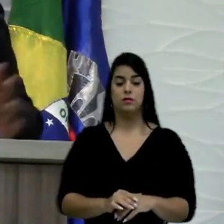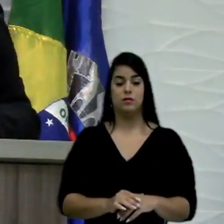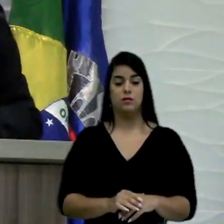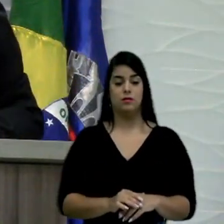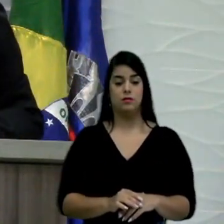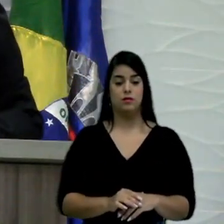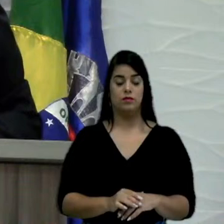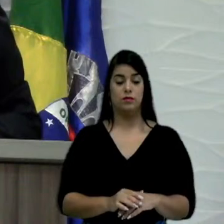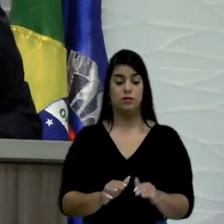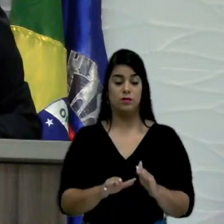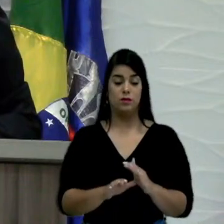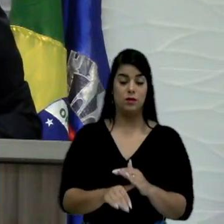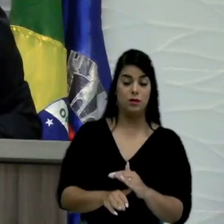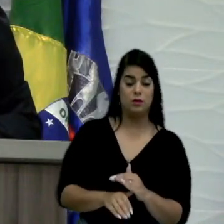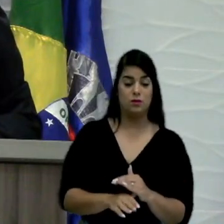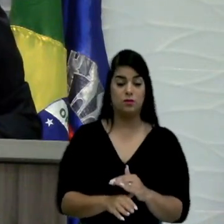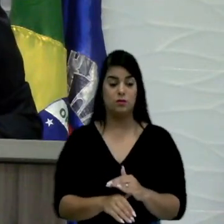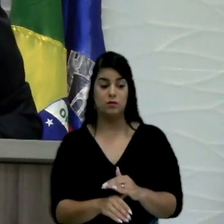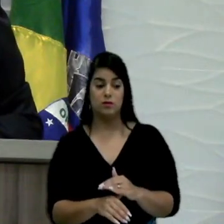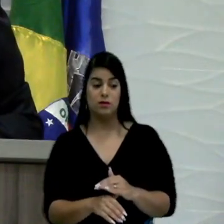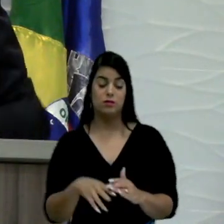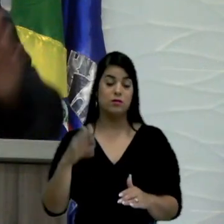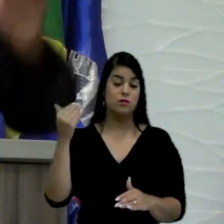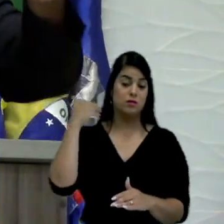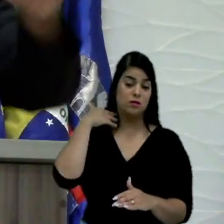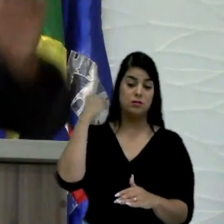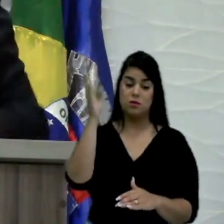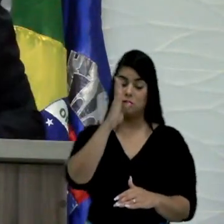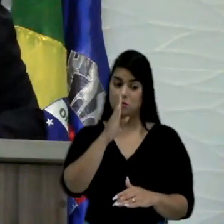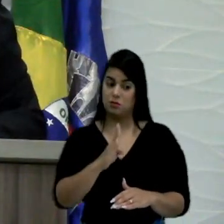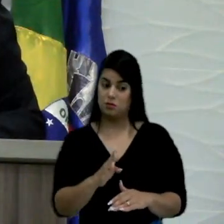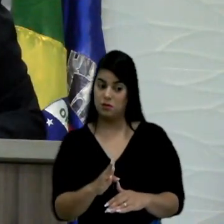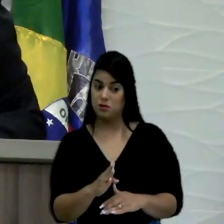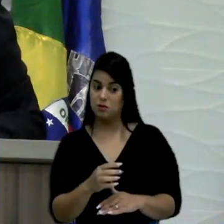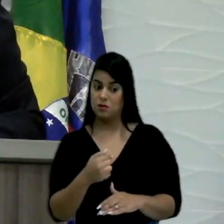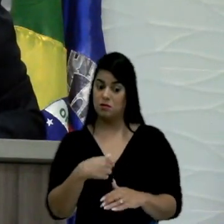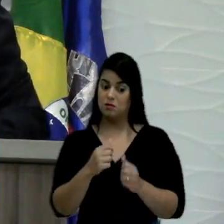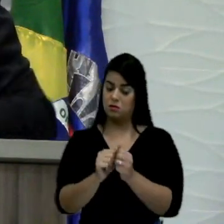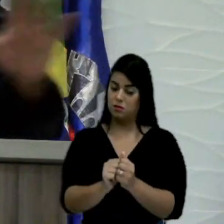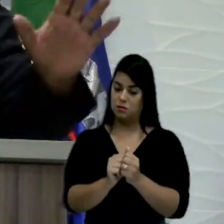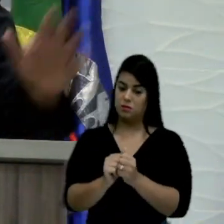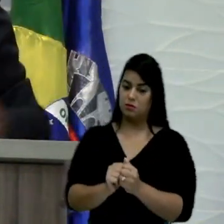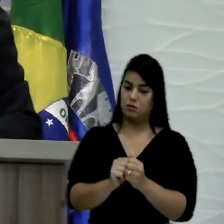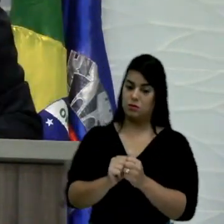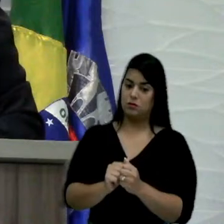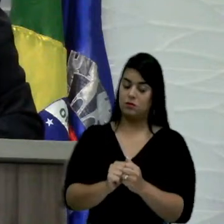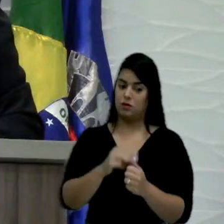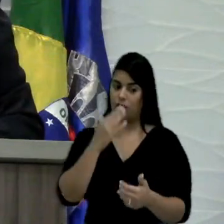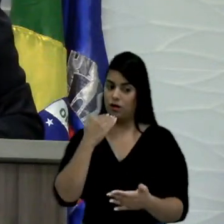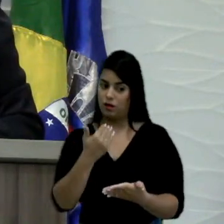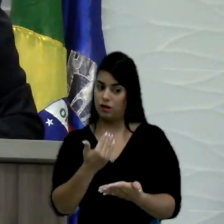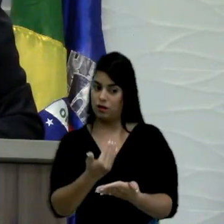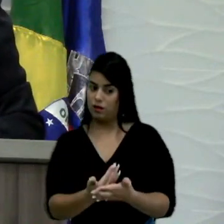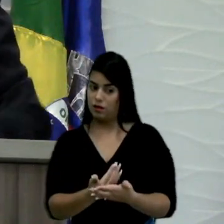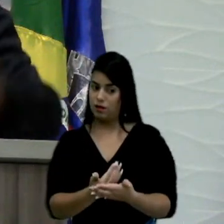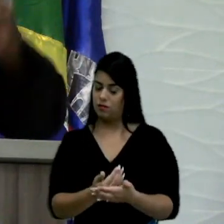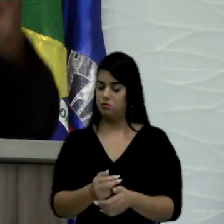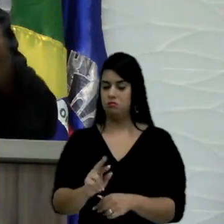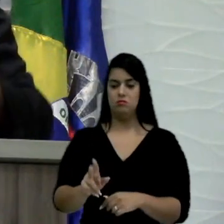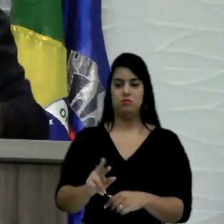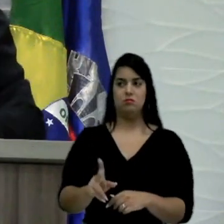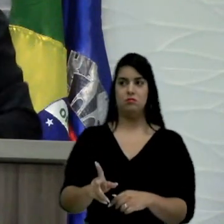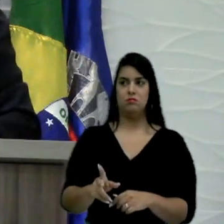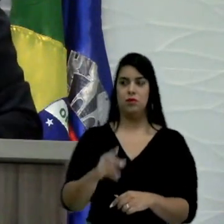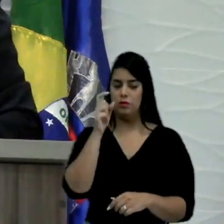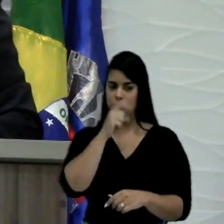naquele assalto ao banco aí, o Banco do Brasil, o Bradesco, se eu estava no meio, não admire não, que vão inventar